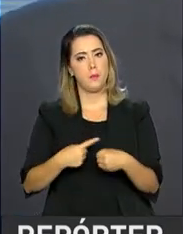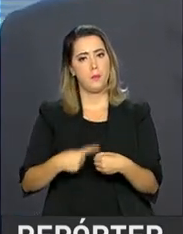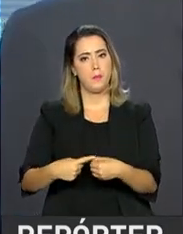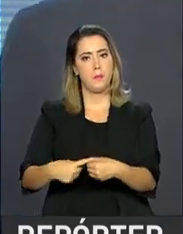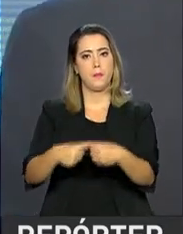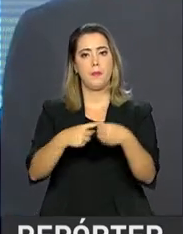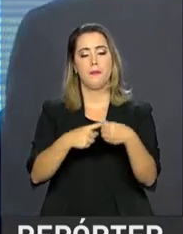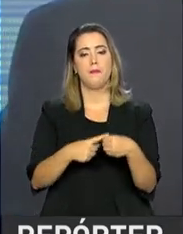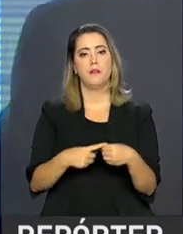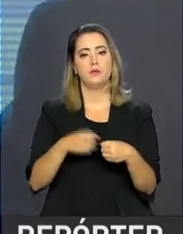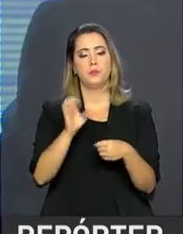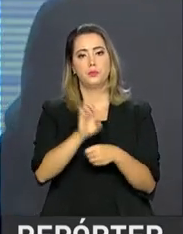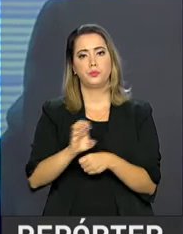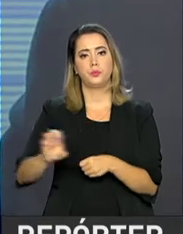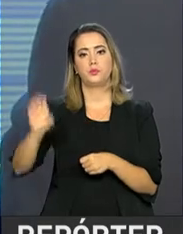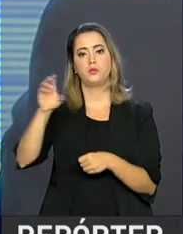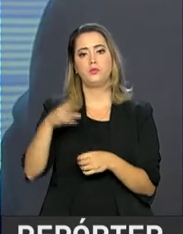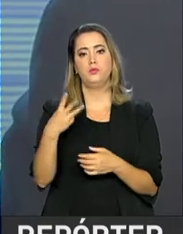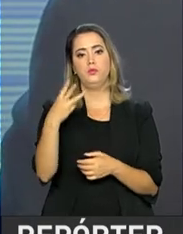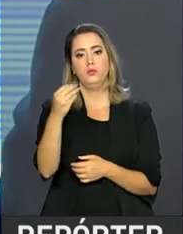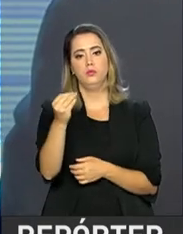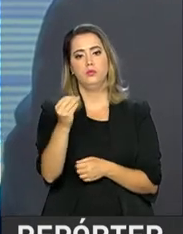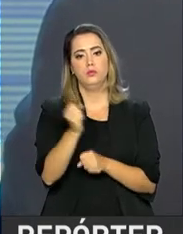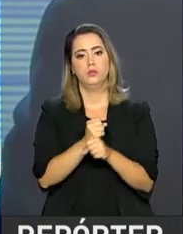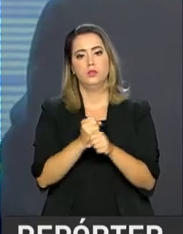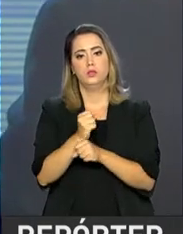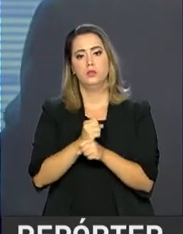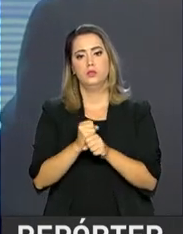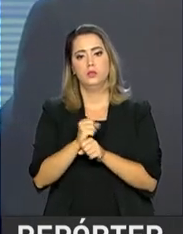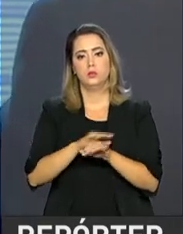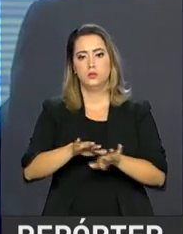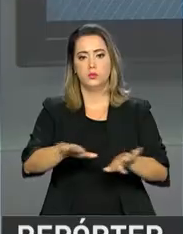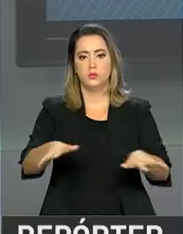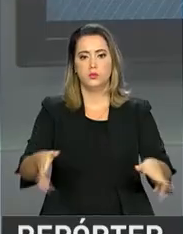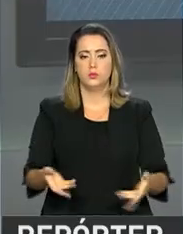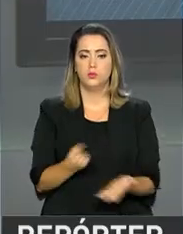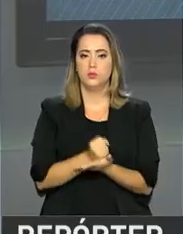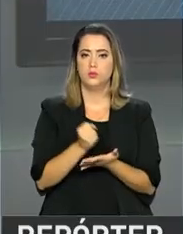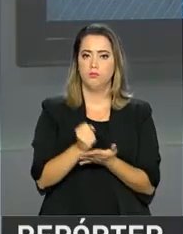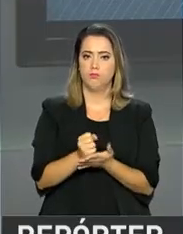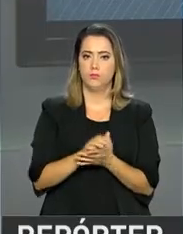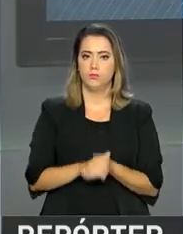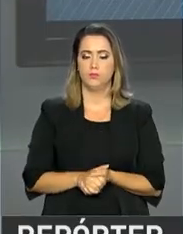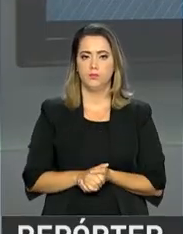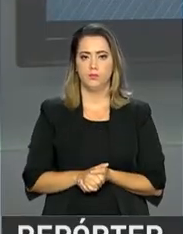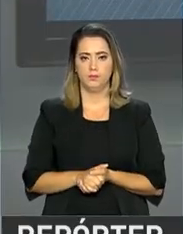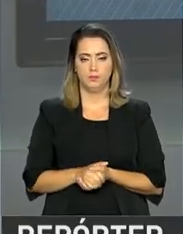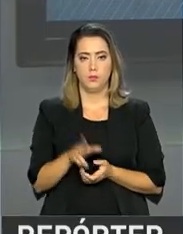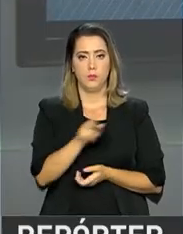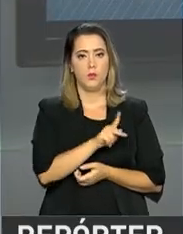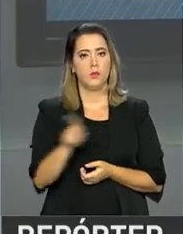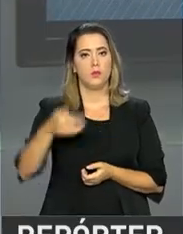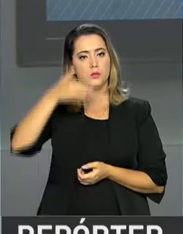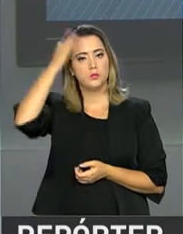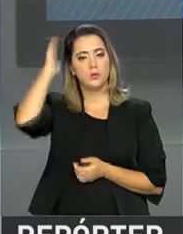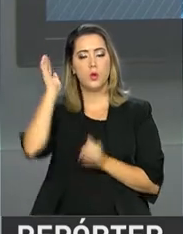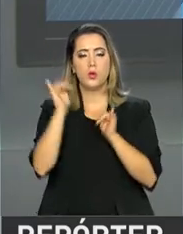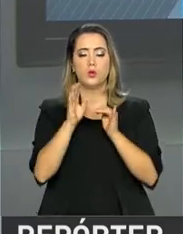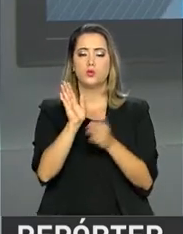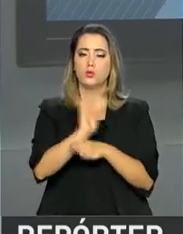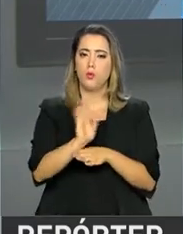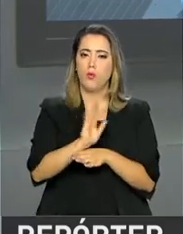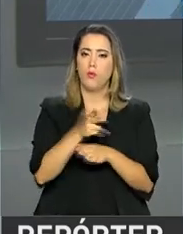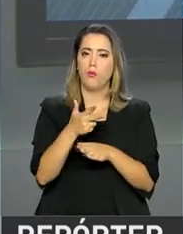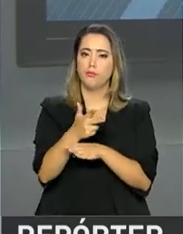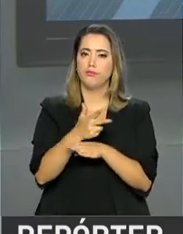desses 30 anos de de produção desses contratos o presidente michel temer divulgou um vídeo pelas